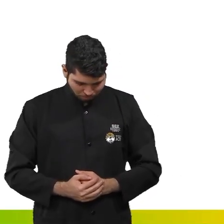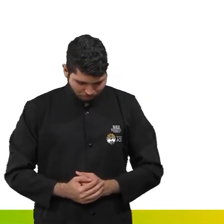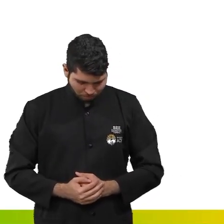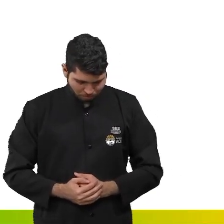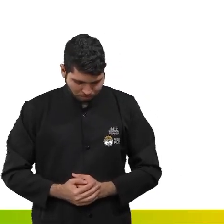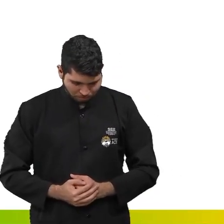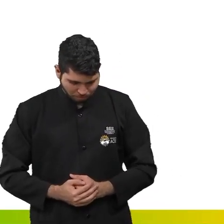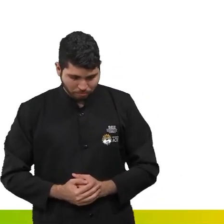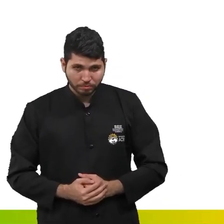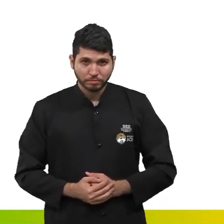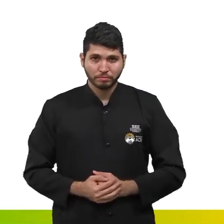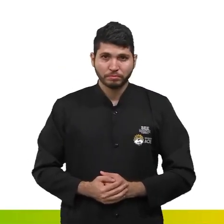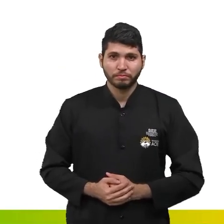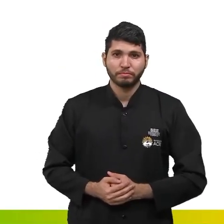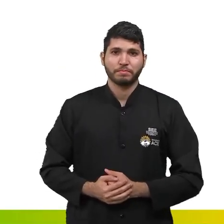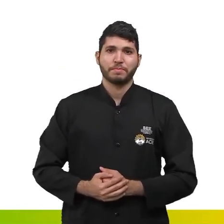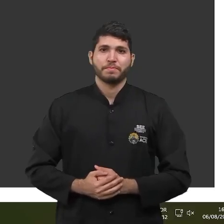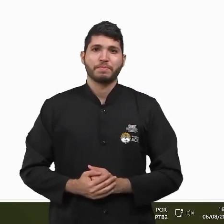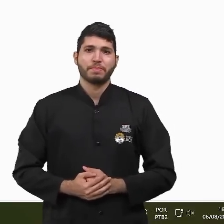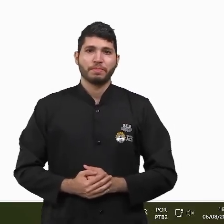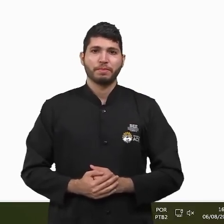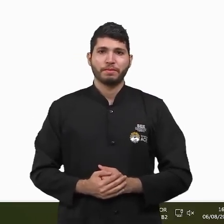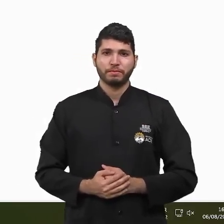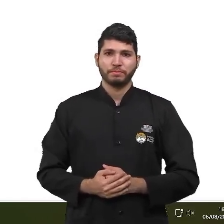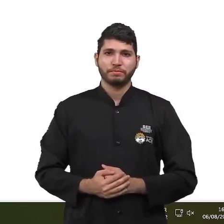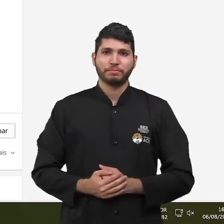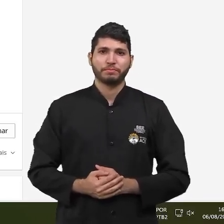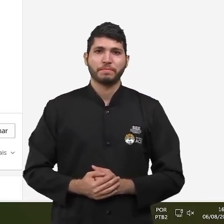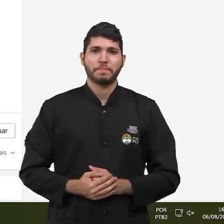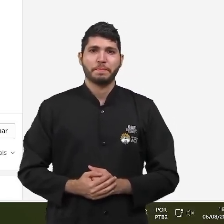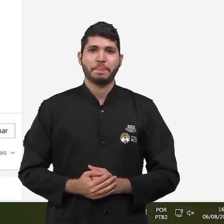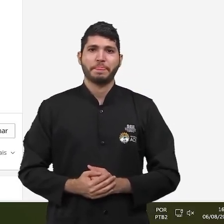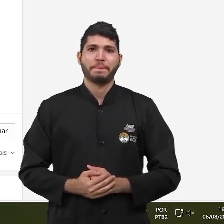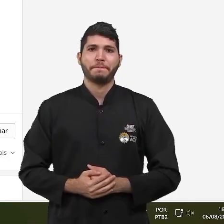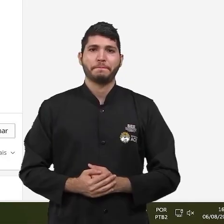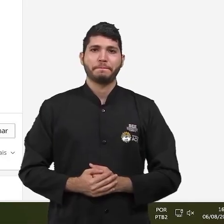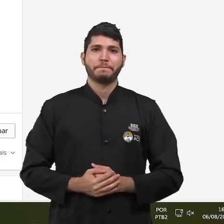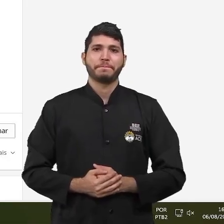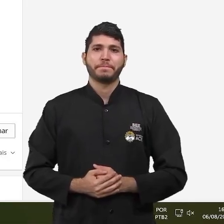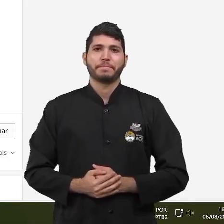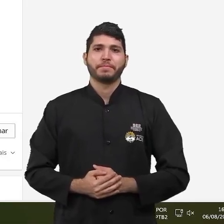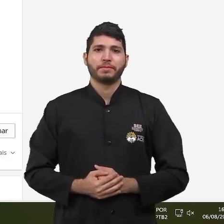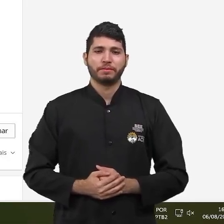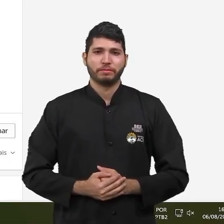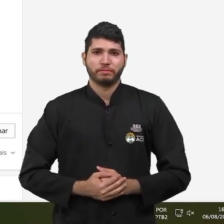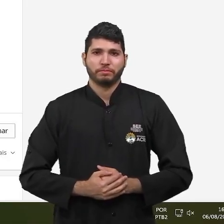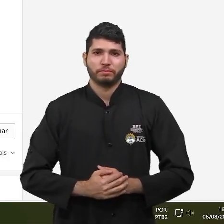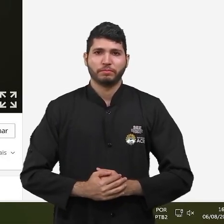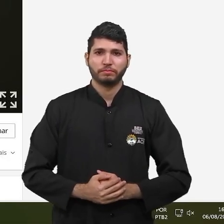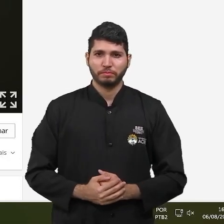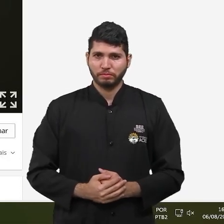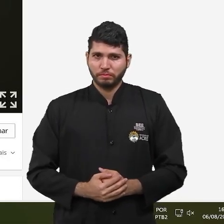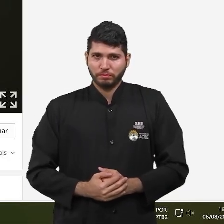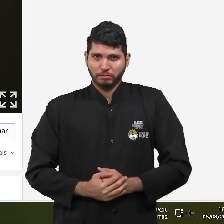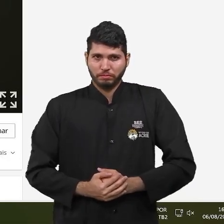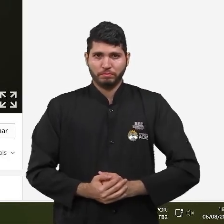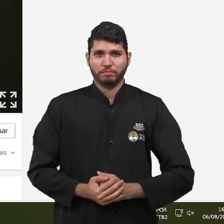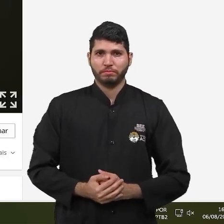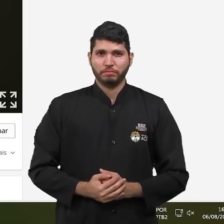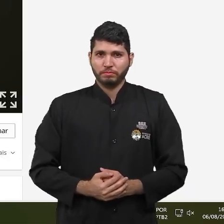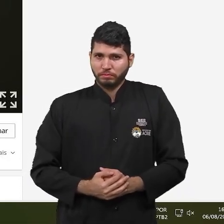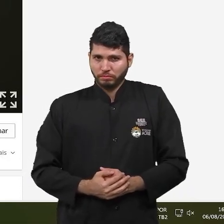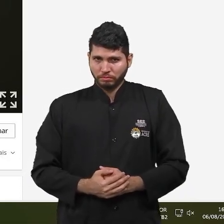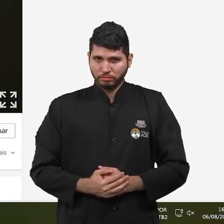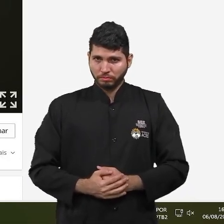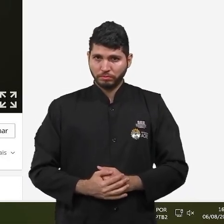Abrir aqui o linkzinho. Vamos lá. Expandir aqui.